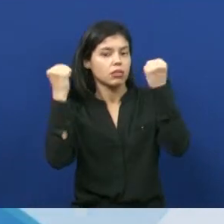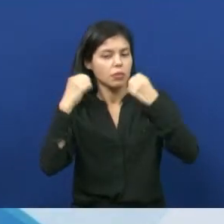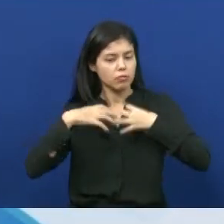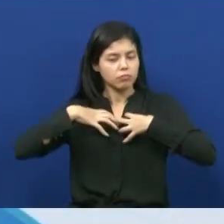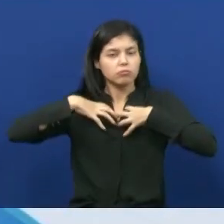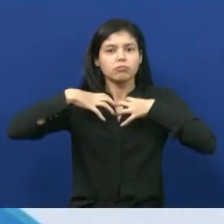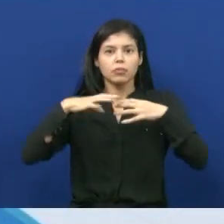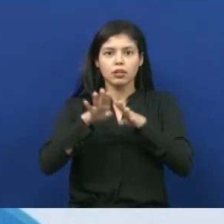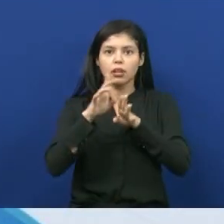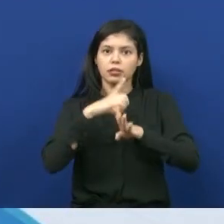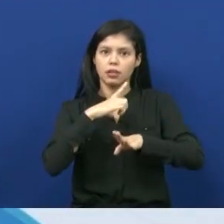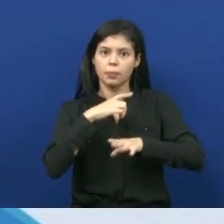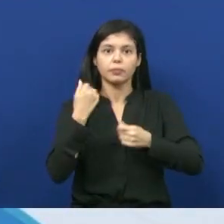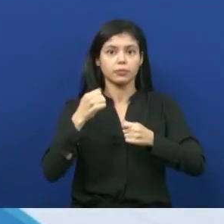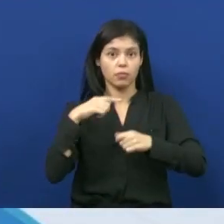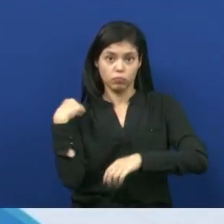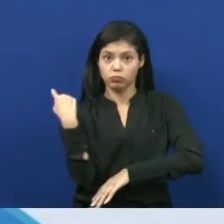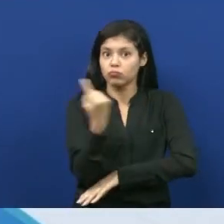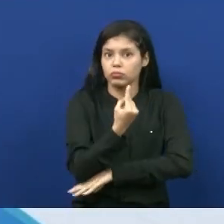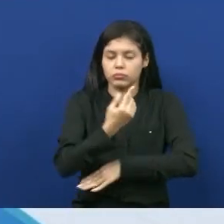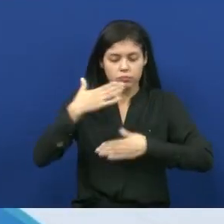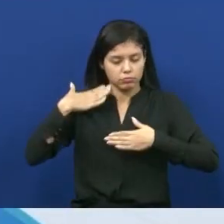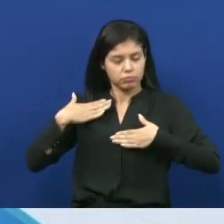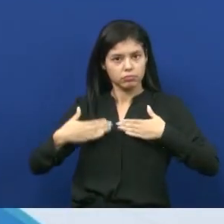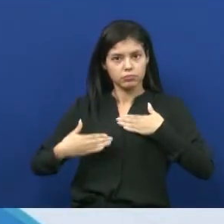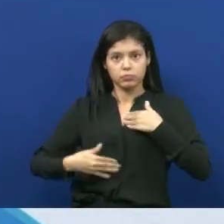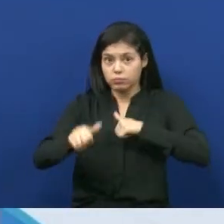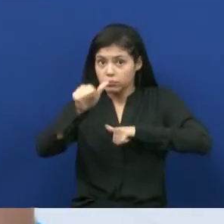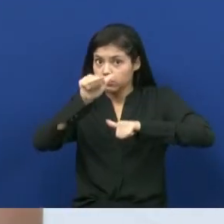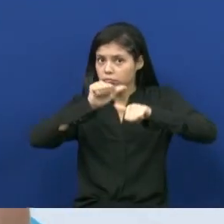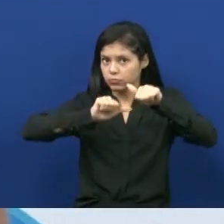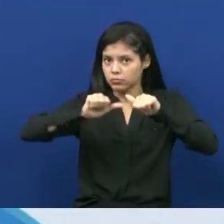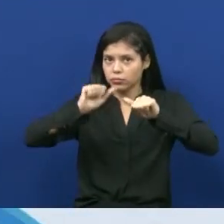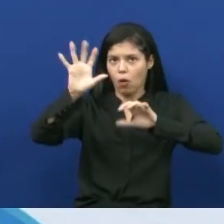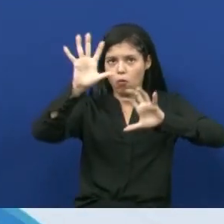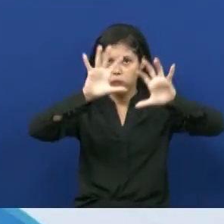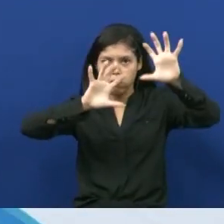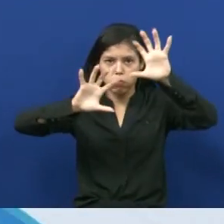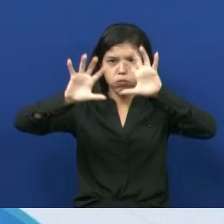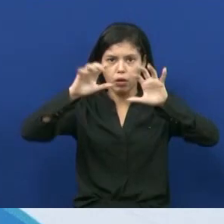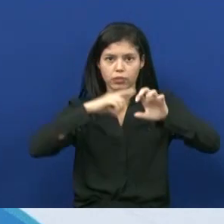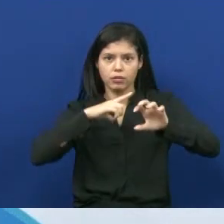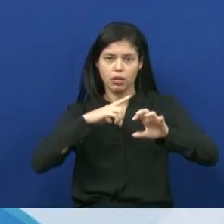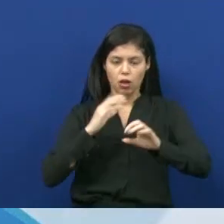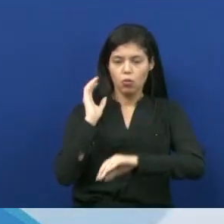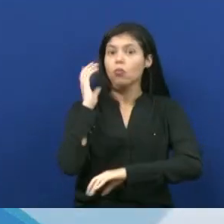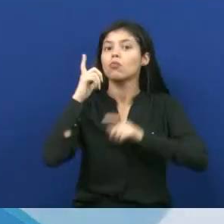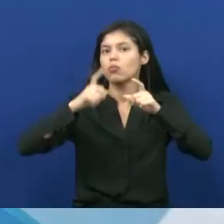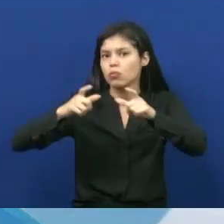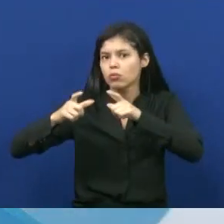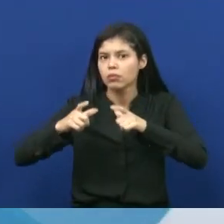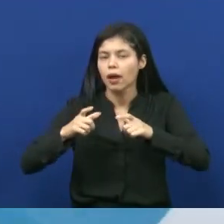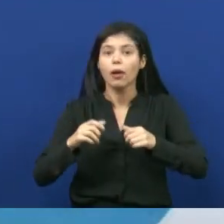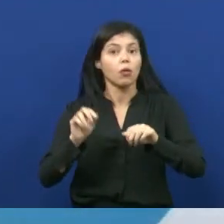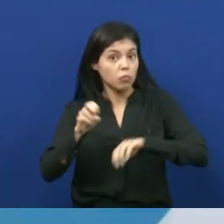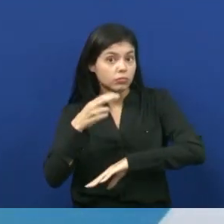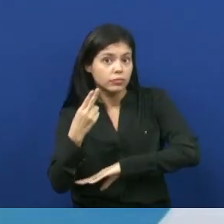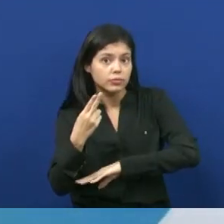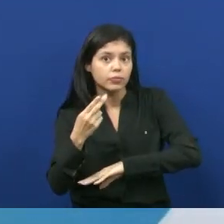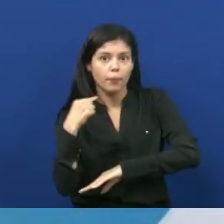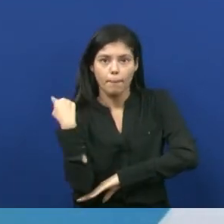respiratório ele é necessário para que o nosso corpo realize trocas gasosas com o ambiente, ou seja, nós